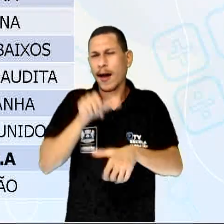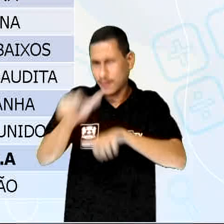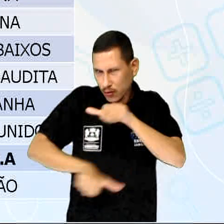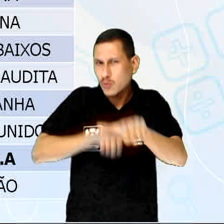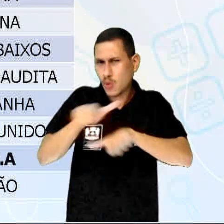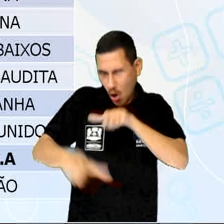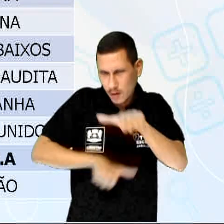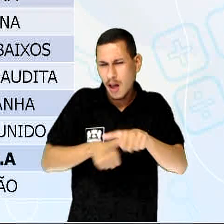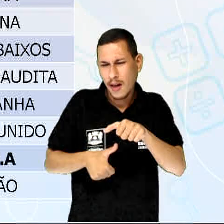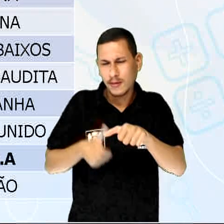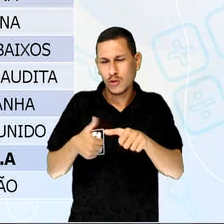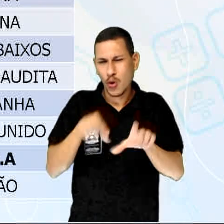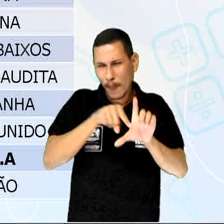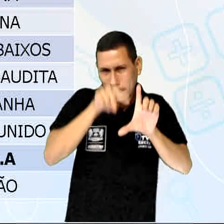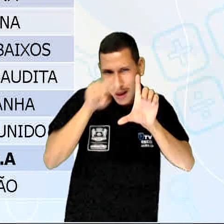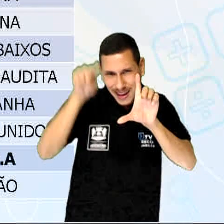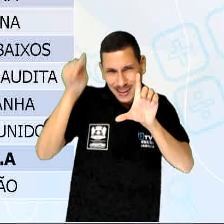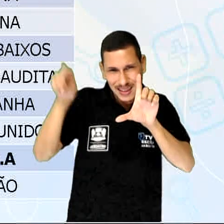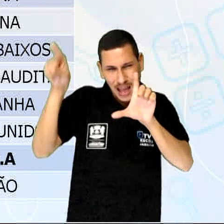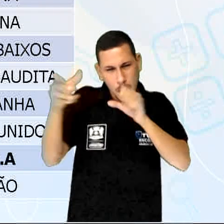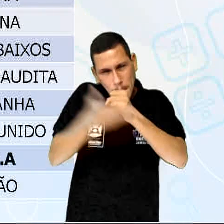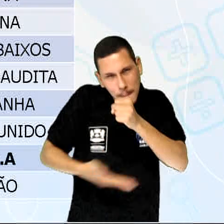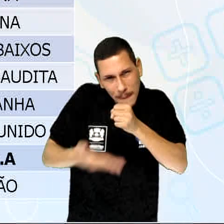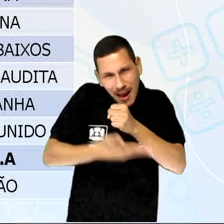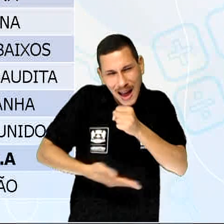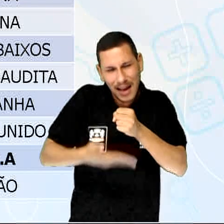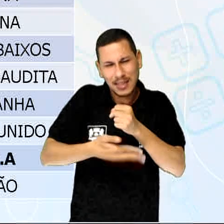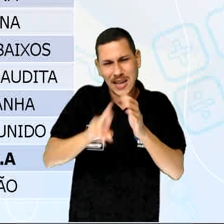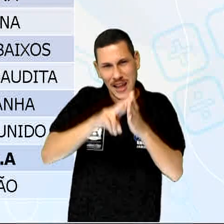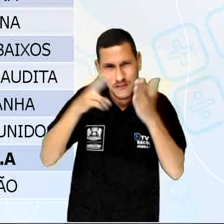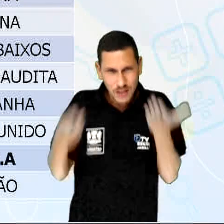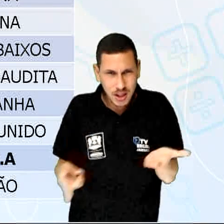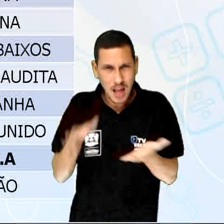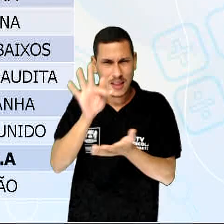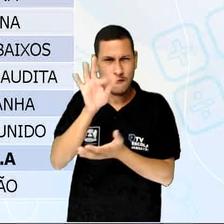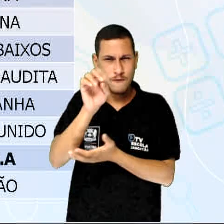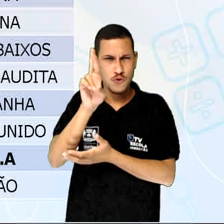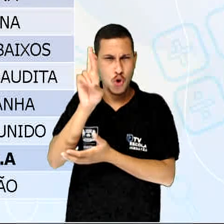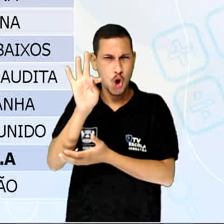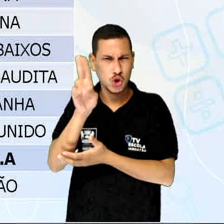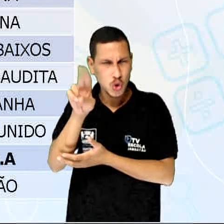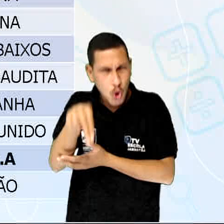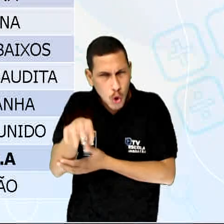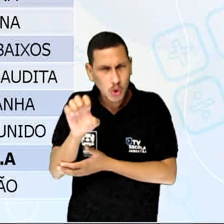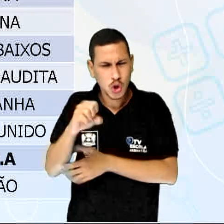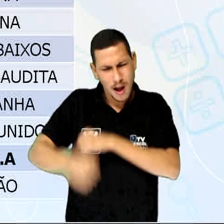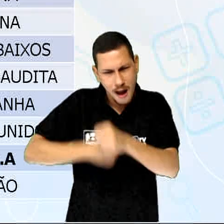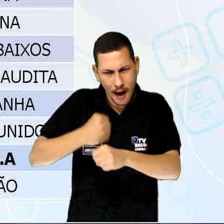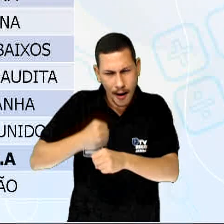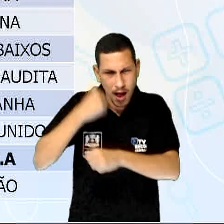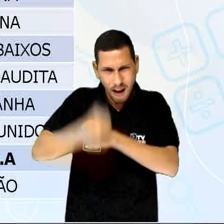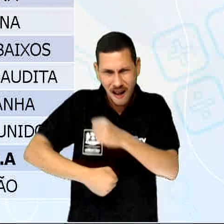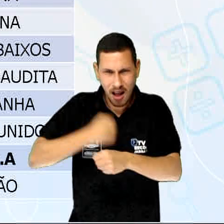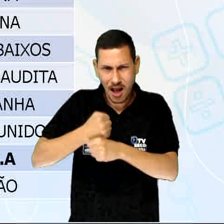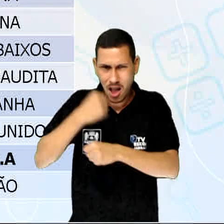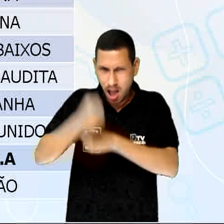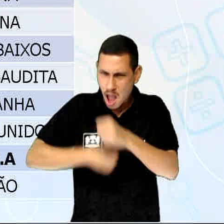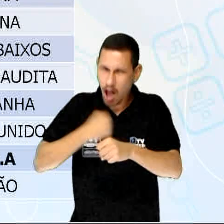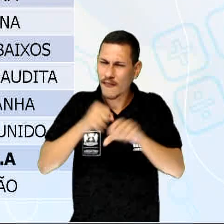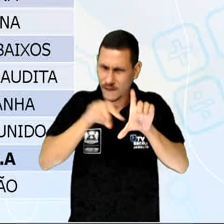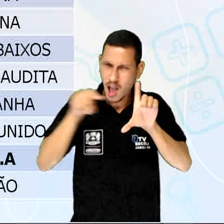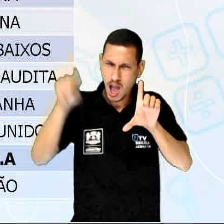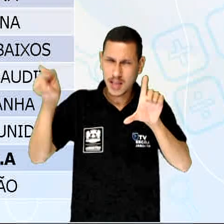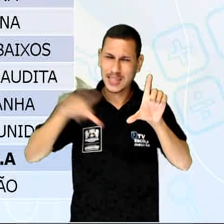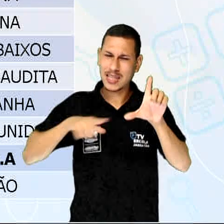são com base na revista Fortune, que dá dados periodicamente, né, a cada ano. E nós vamos ter a